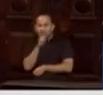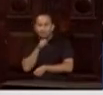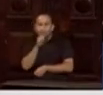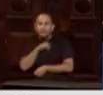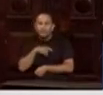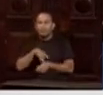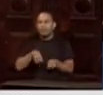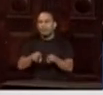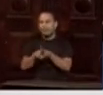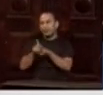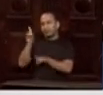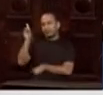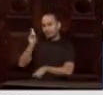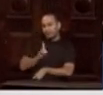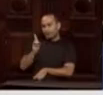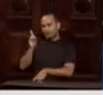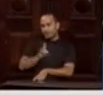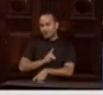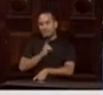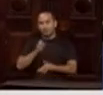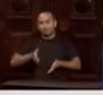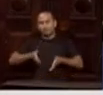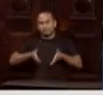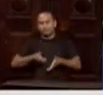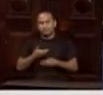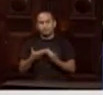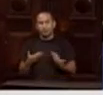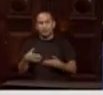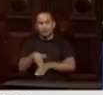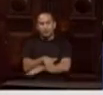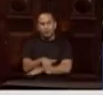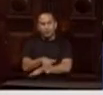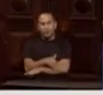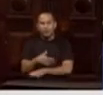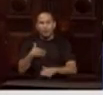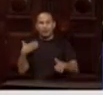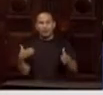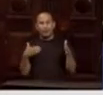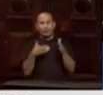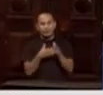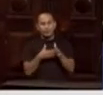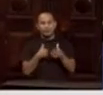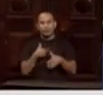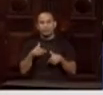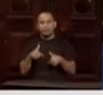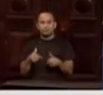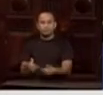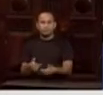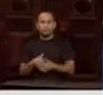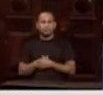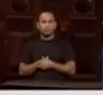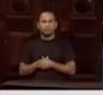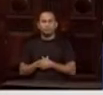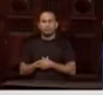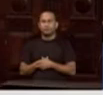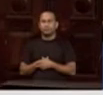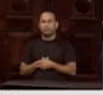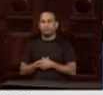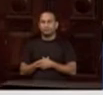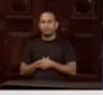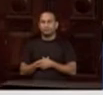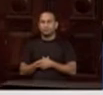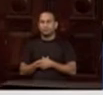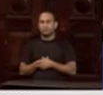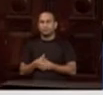aos deficientes físicos nas estações de trem. Então, da rua até a plataforma e da plataforma